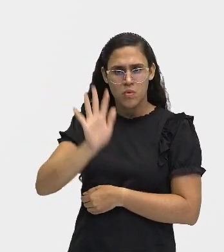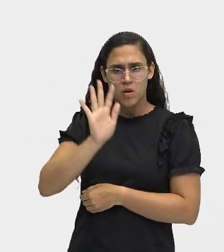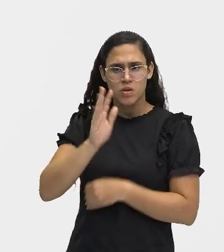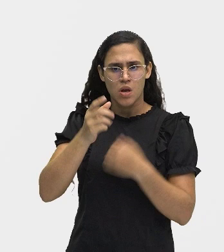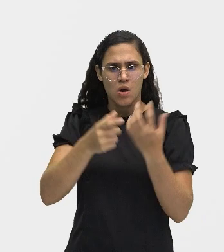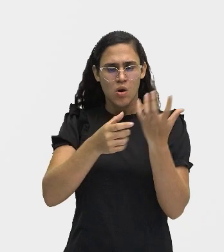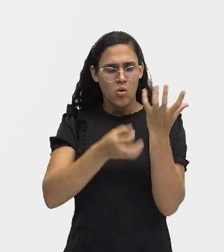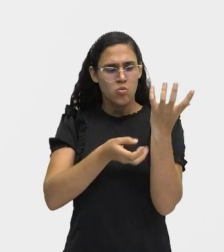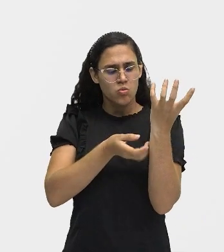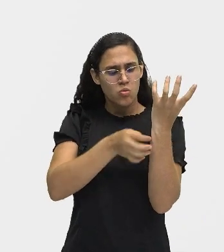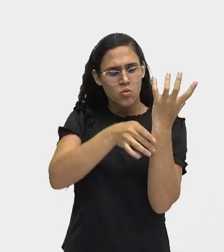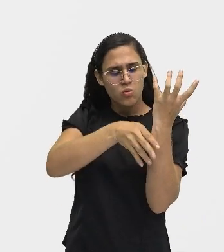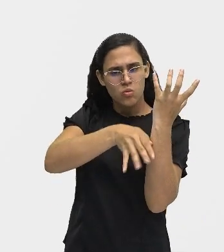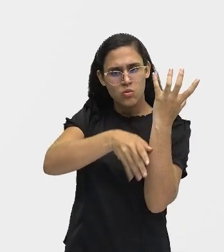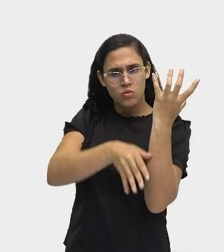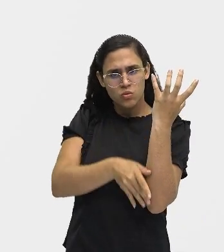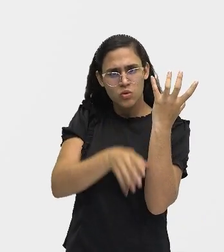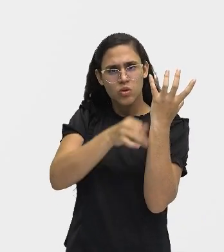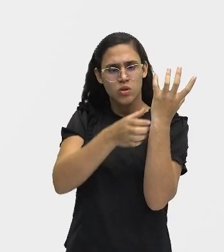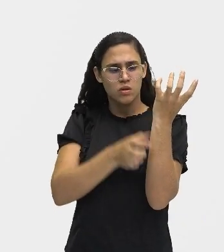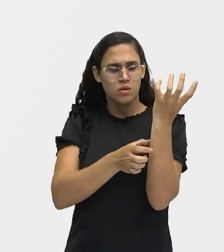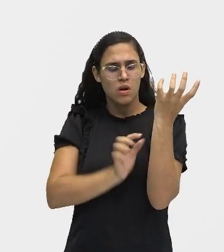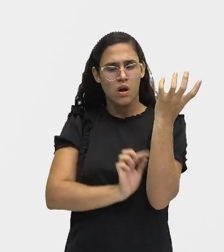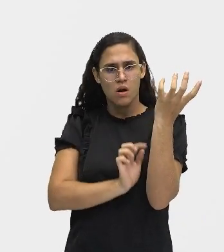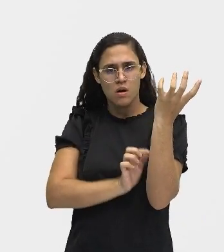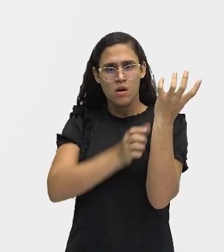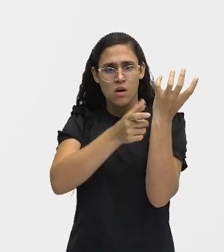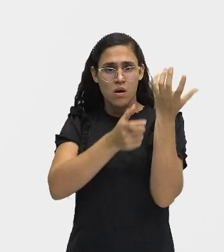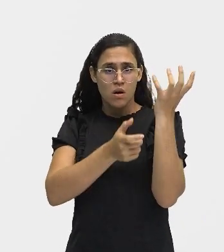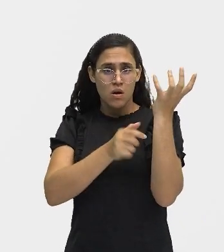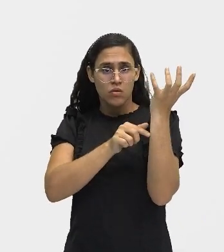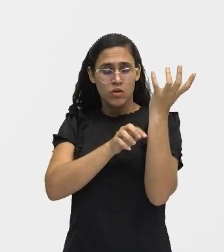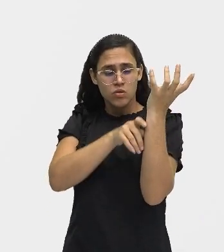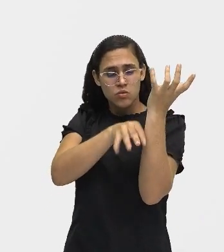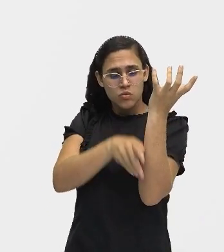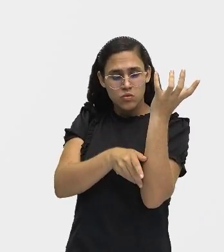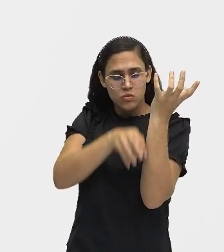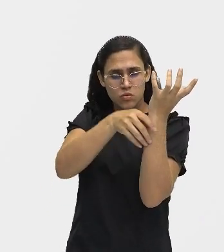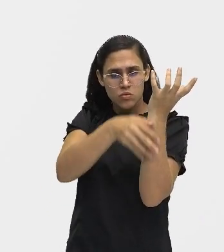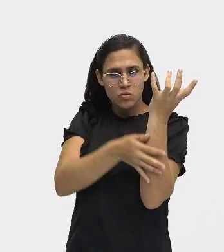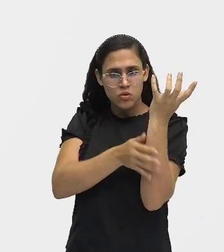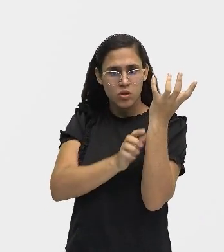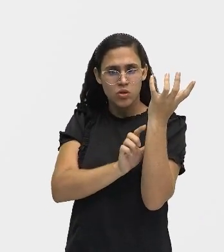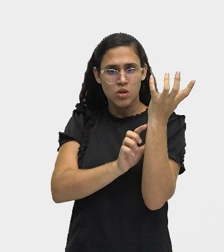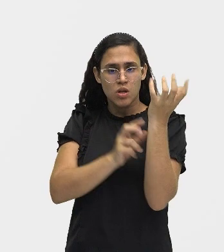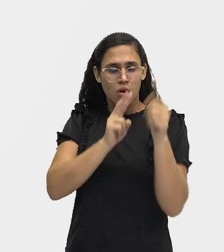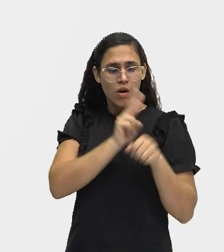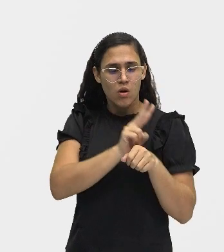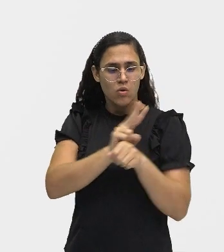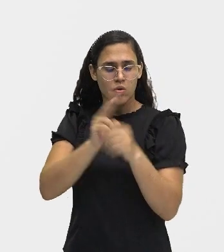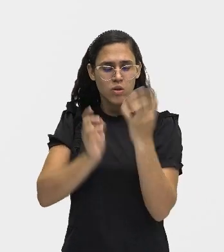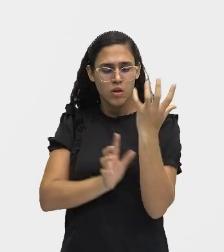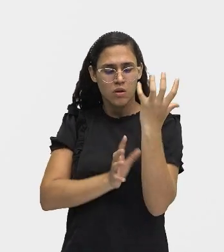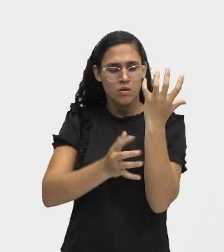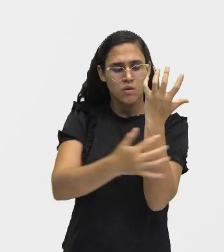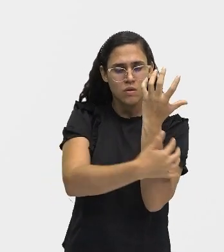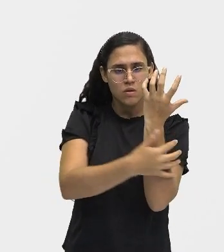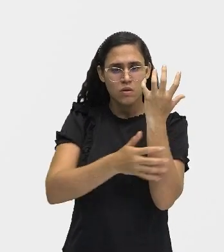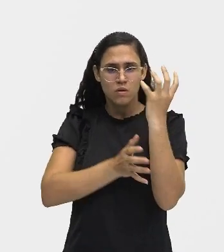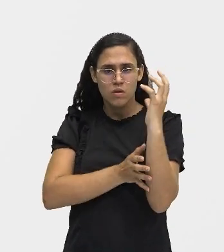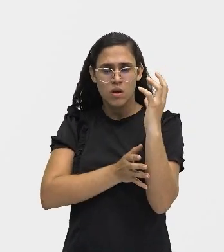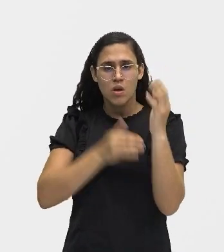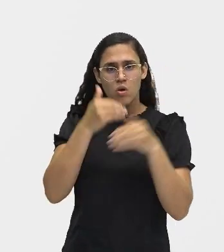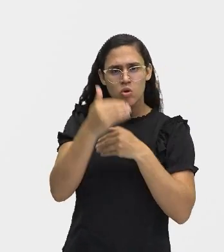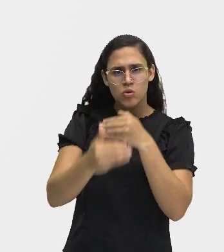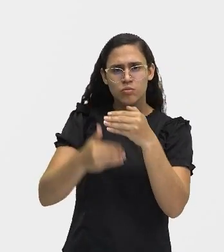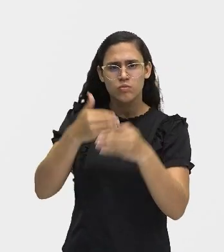árvore, né? Que vai escorrer ali de dentro da árvore, e aí ela vai preservar o que estiver ao redor dela, né? Porque ela vai endurecer conforme vai passando o